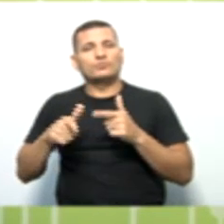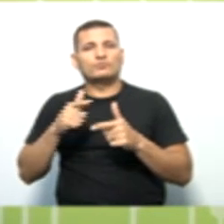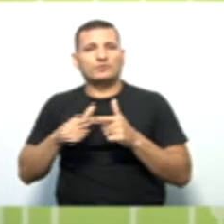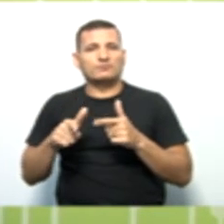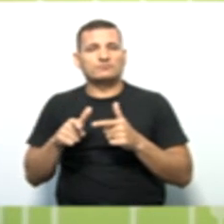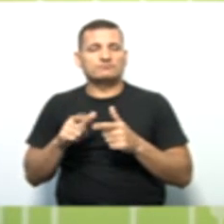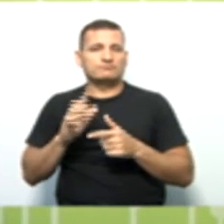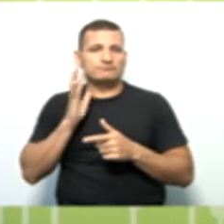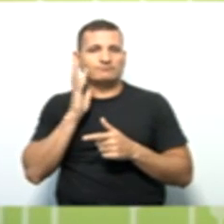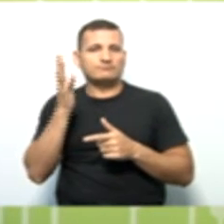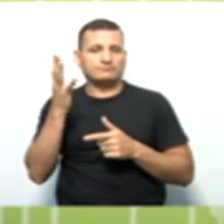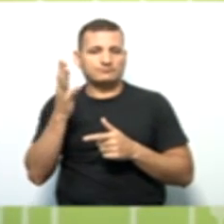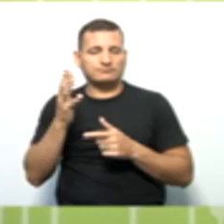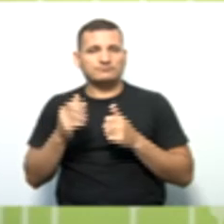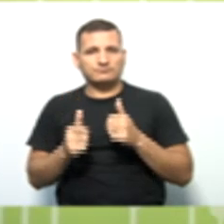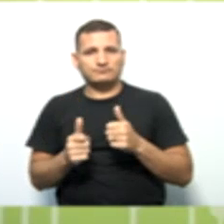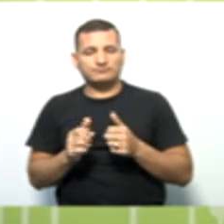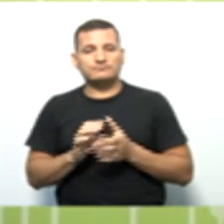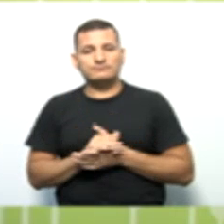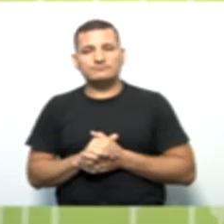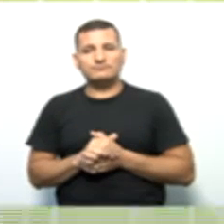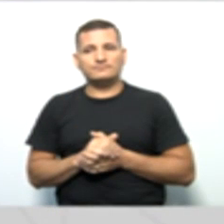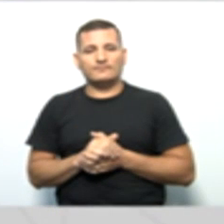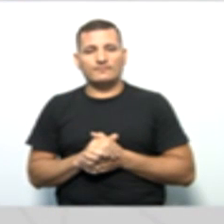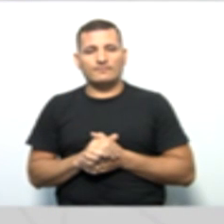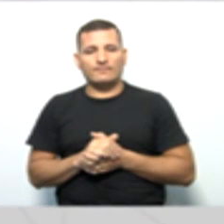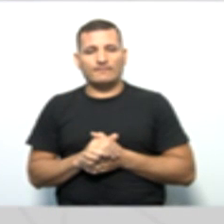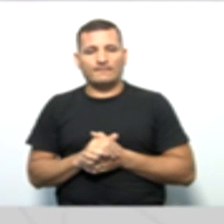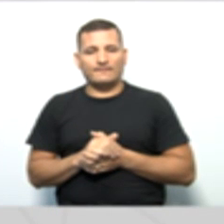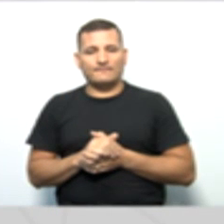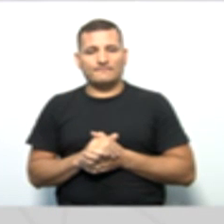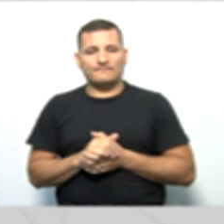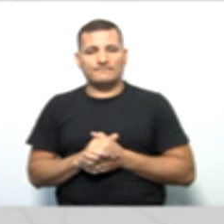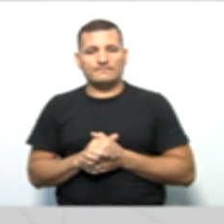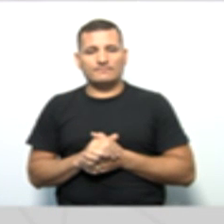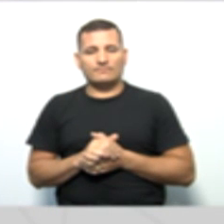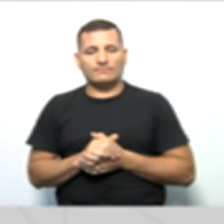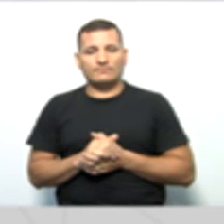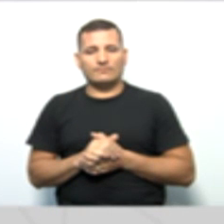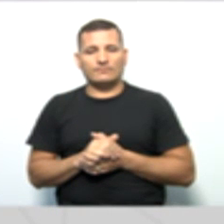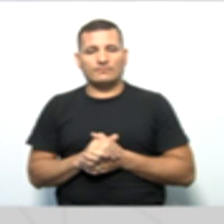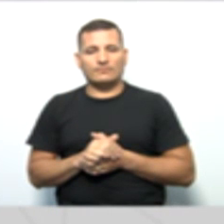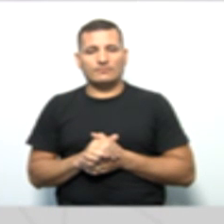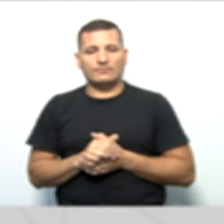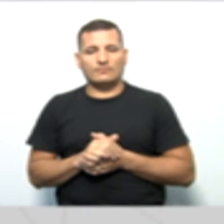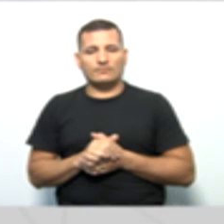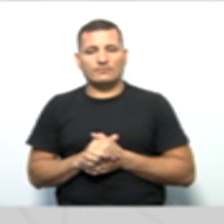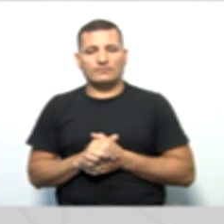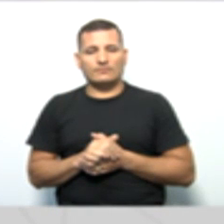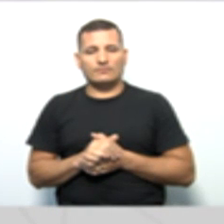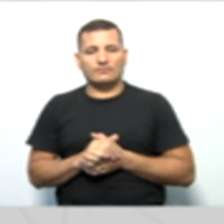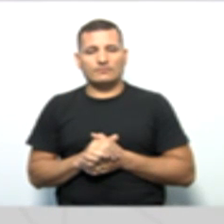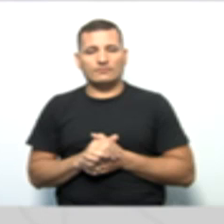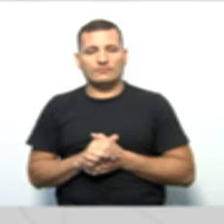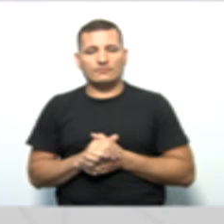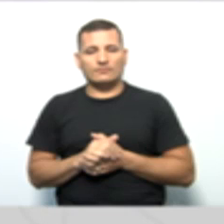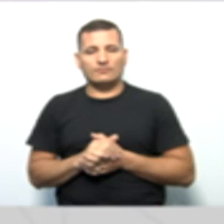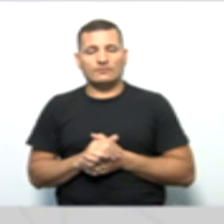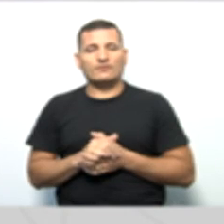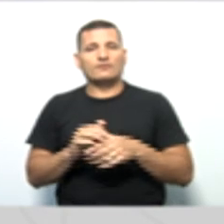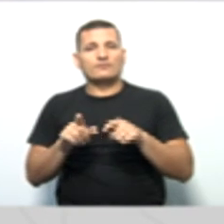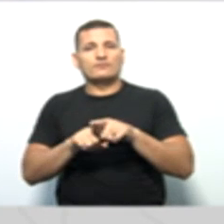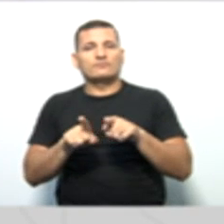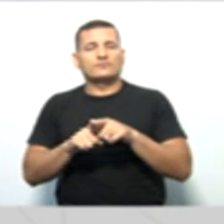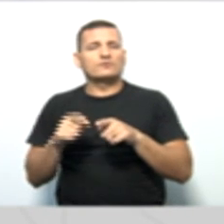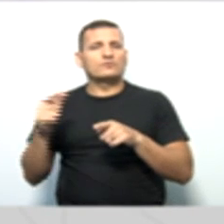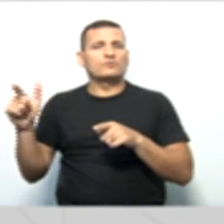que tem que ser resolvido. Tá? E aí, além de conectar com os usuários finais, gente, ó, a gente vai conectar a outros